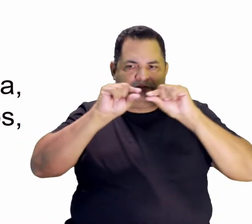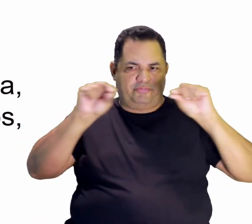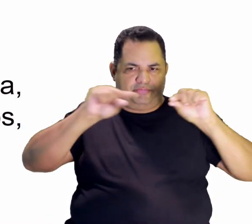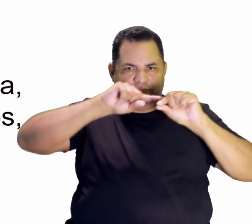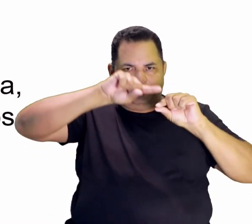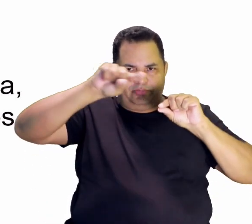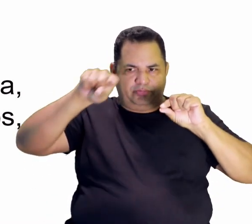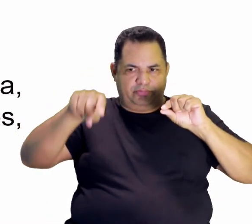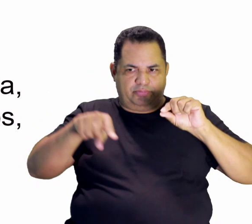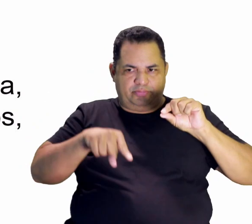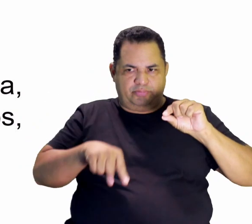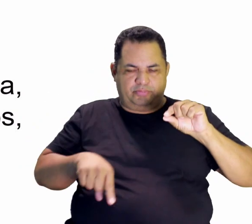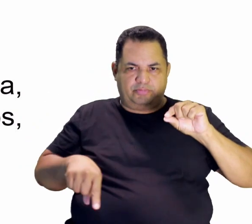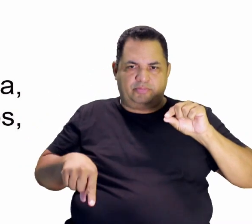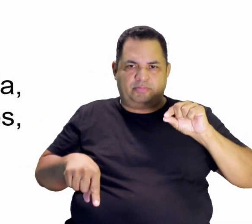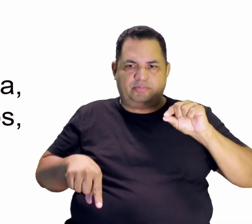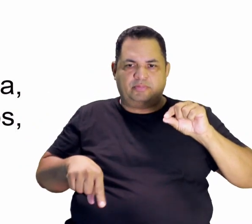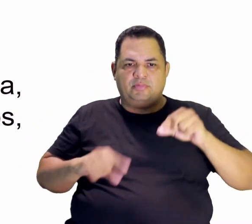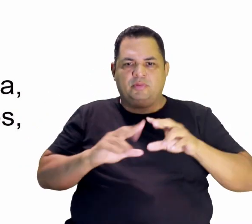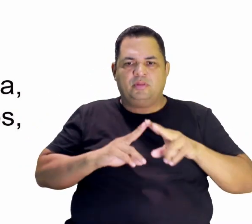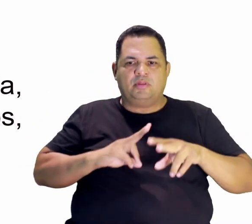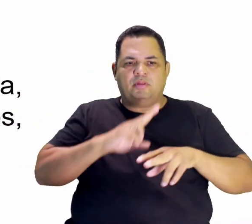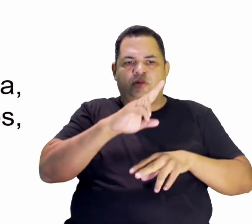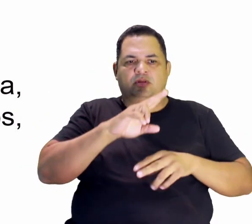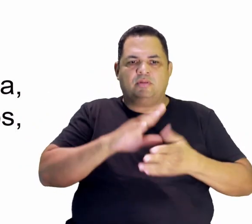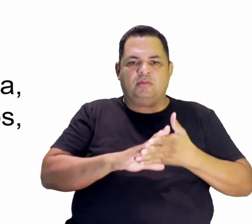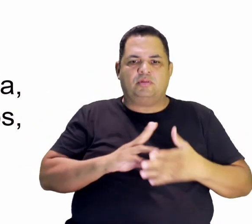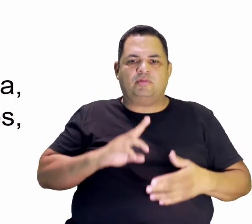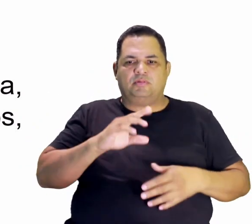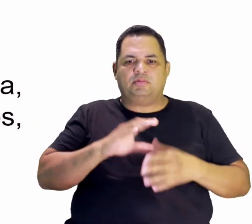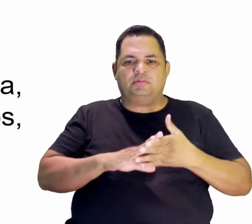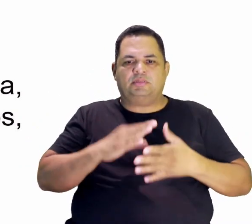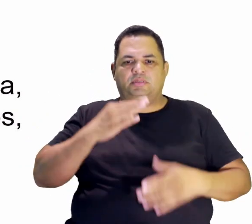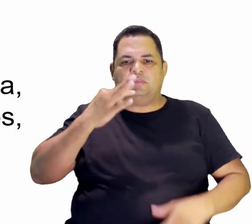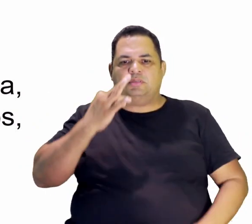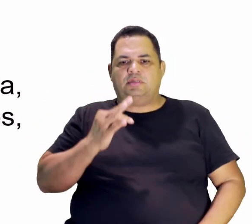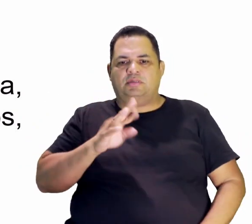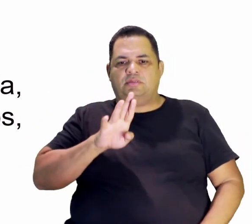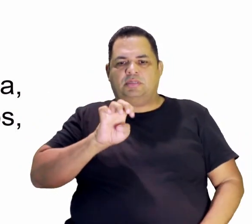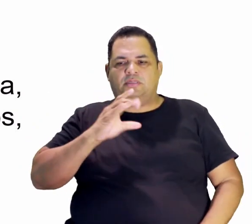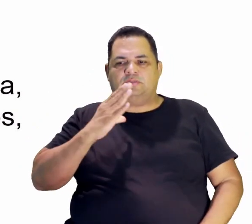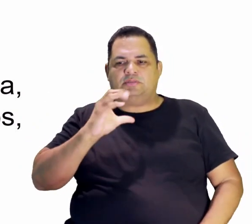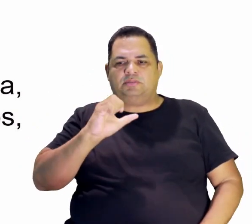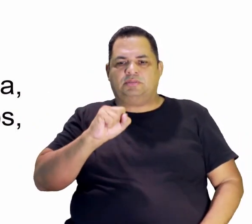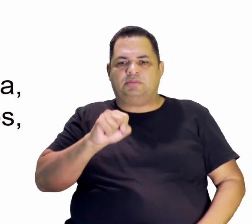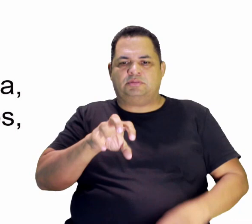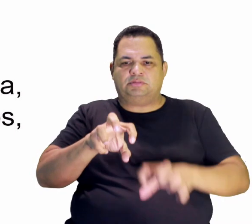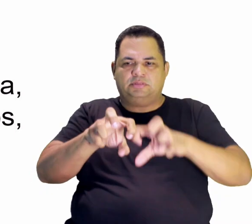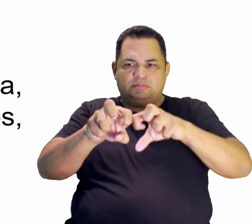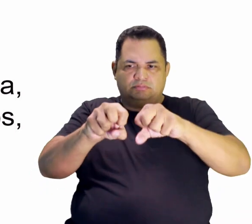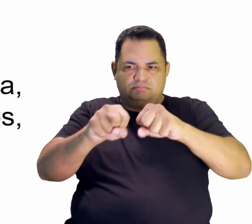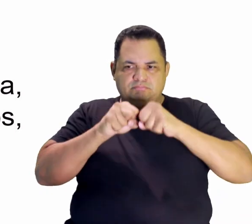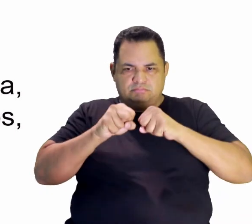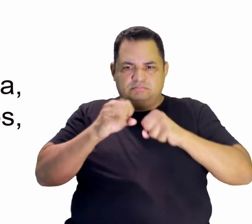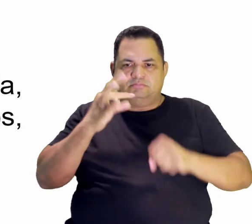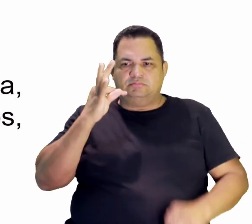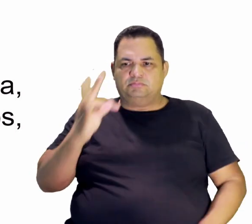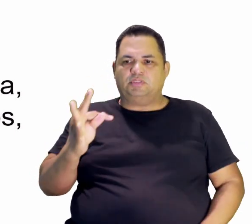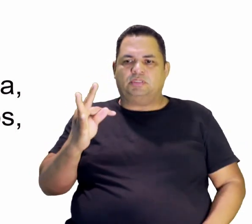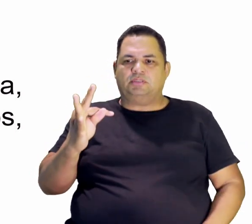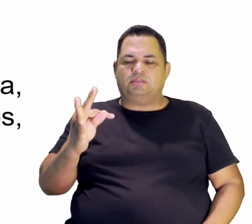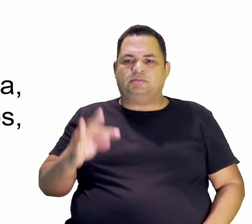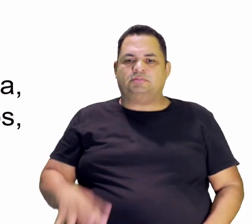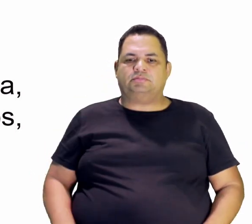aqui. Então, essa força nós chamamos de tração. Quando você quer tracionar, você quer puxar. Quando você vai